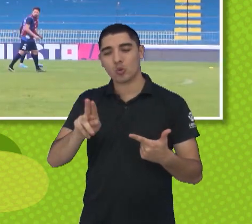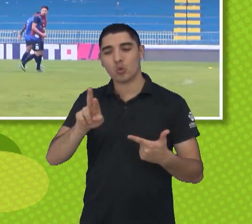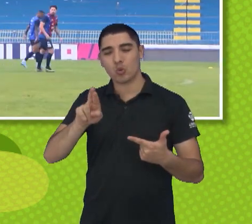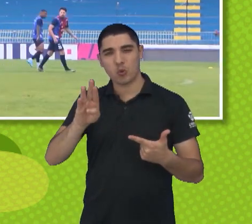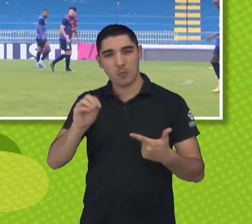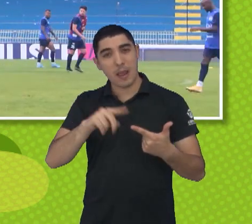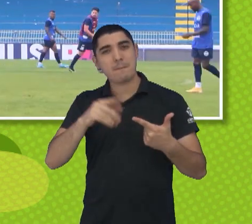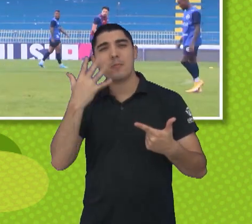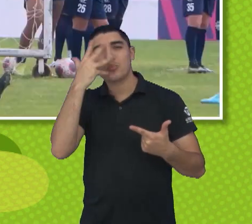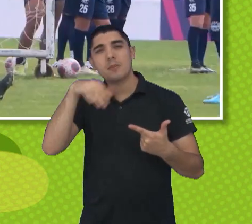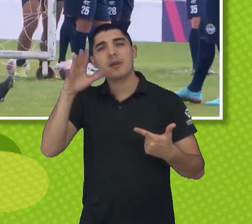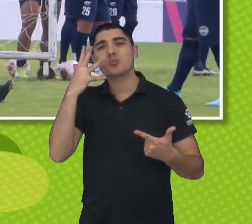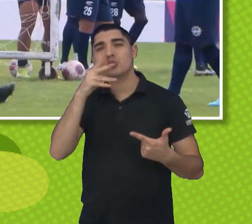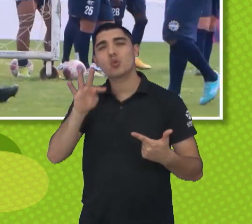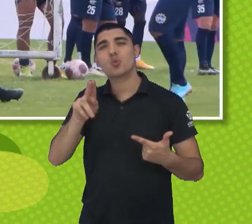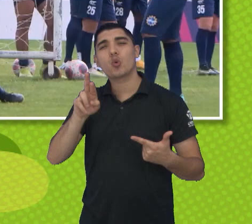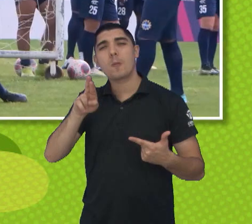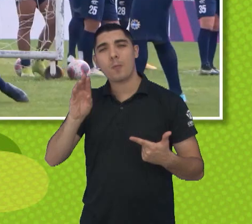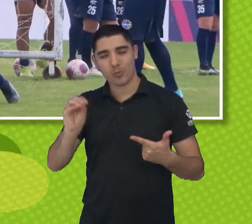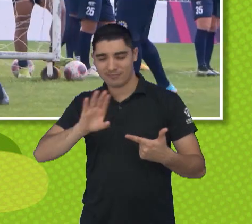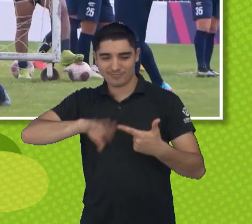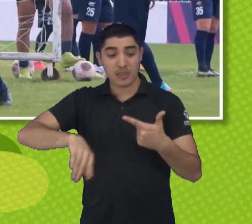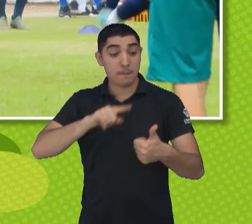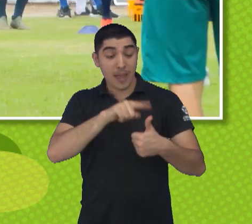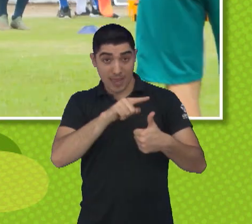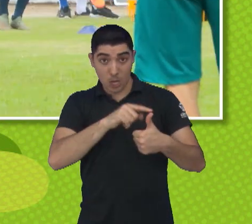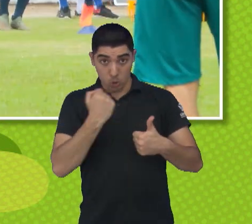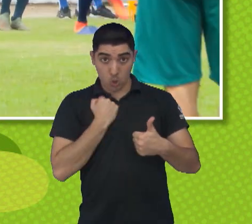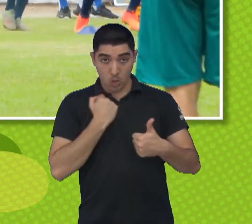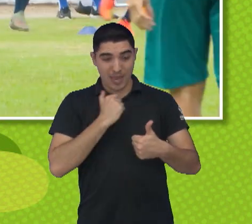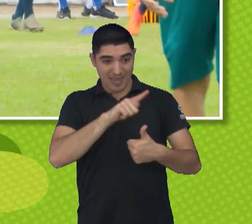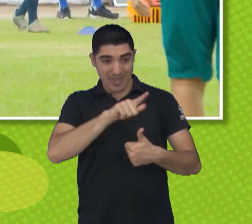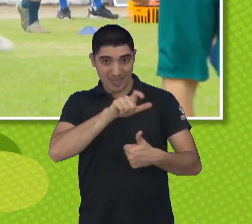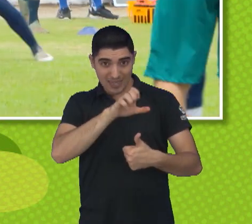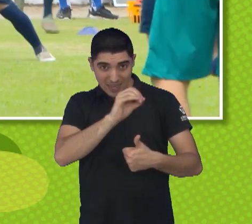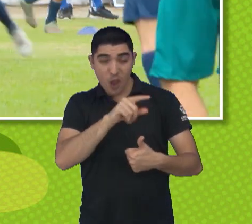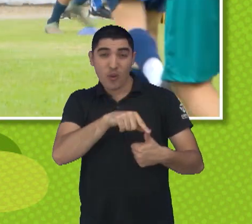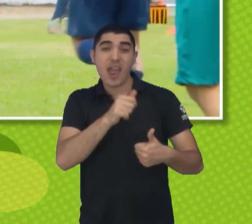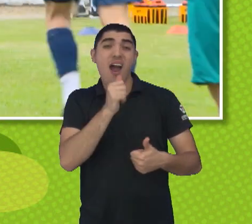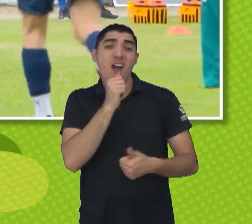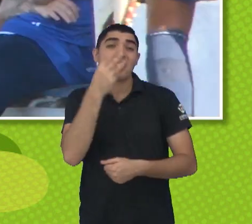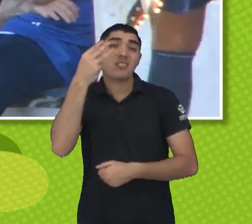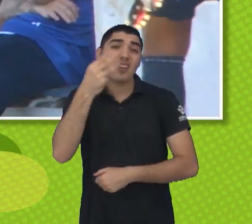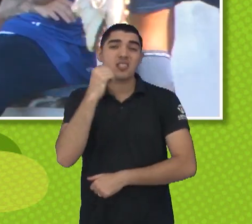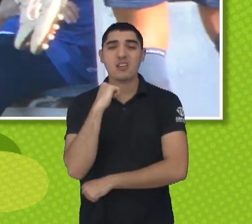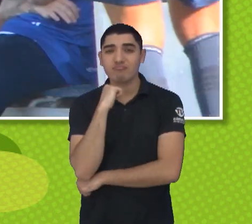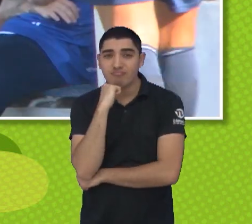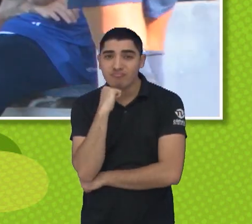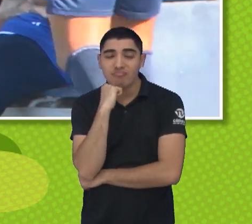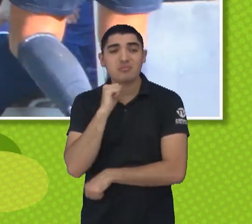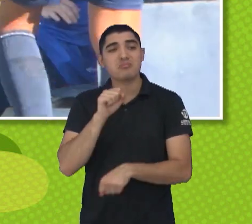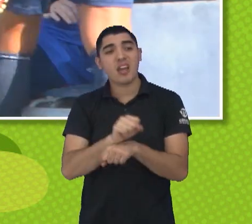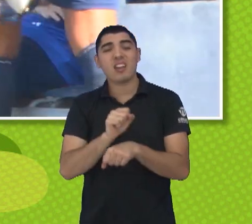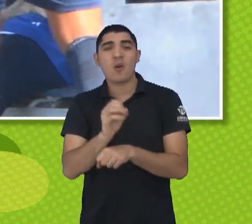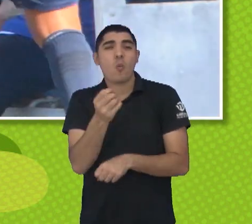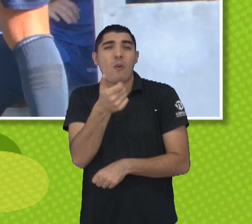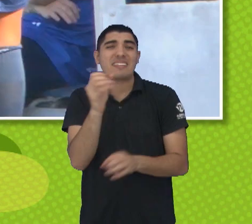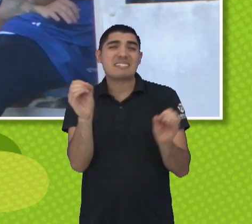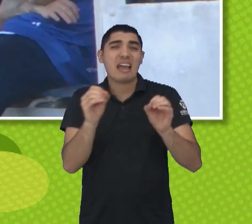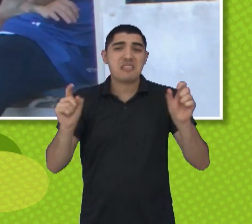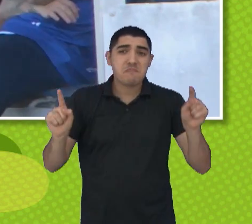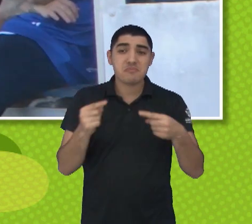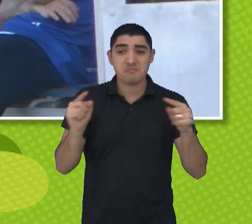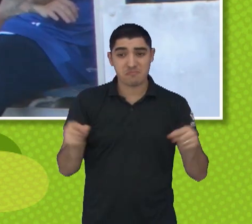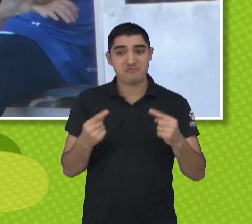quase não é o terceiro goleiro, é difícil para goleiro, né? Porque um só na posição, é difícil se destacar, enfim, se é o terceiro goleiro, quase não joga.